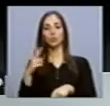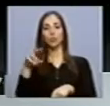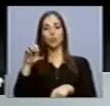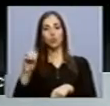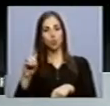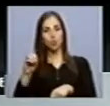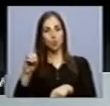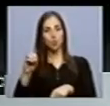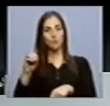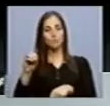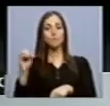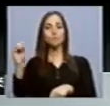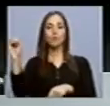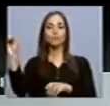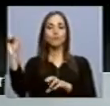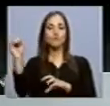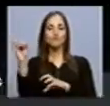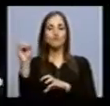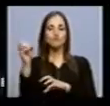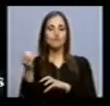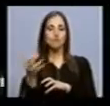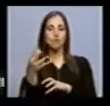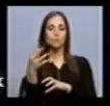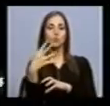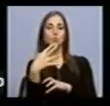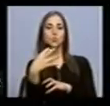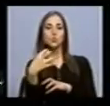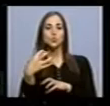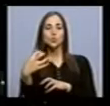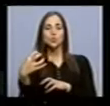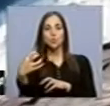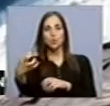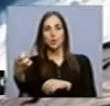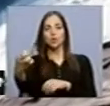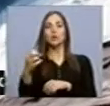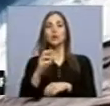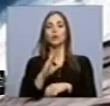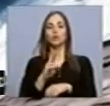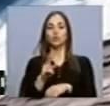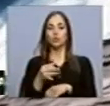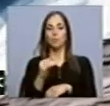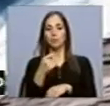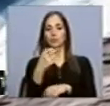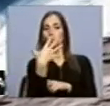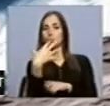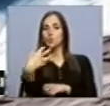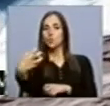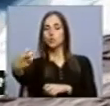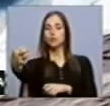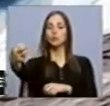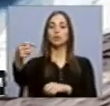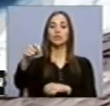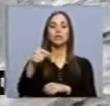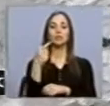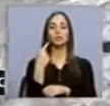À medida que Saturno apareceu, Saturno começou a puxá-lo gravitacionalmente e então Júpiter migra para fora. E esta é conhecida como a